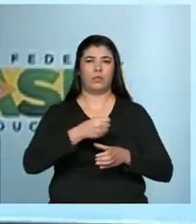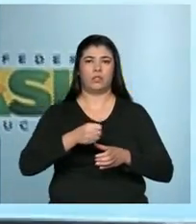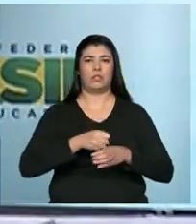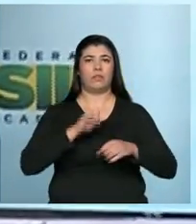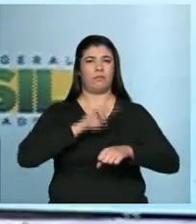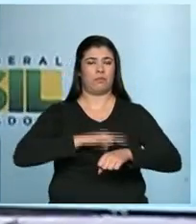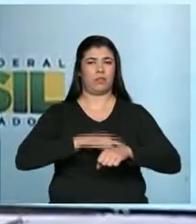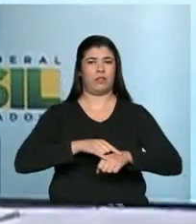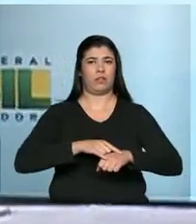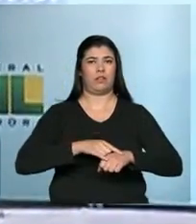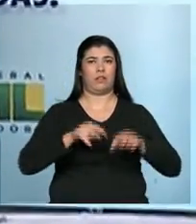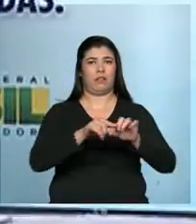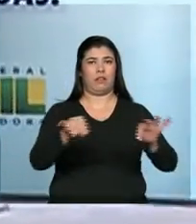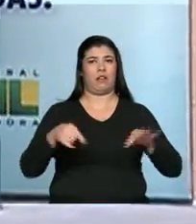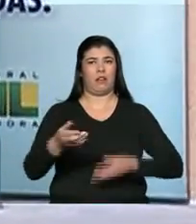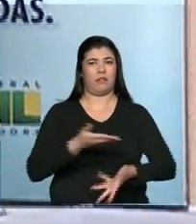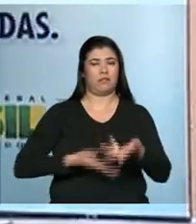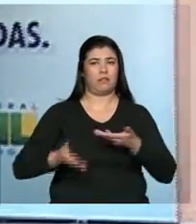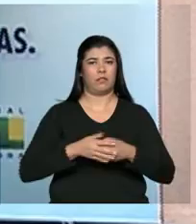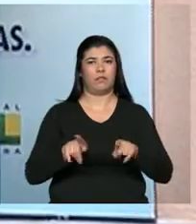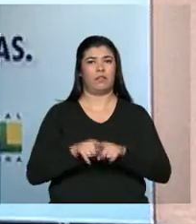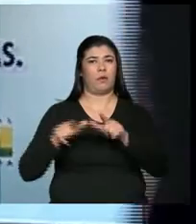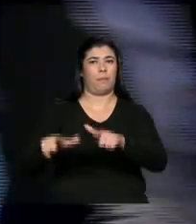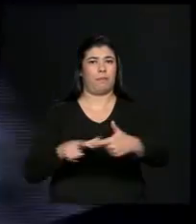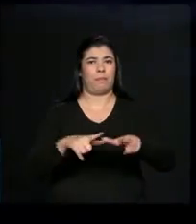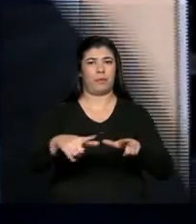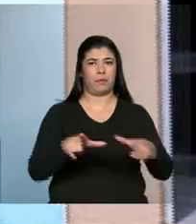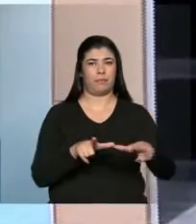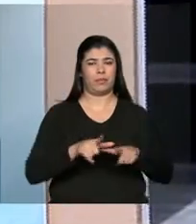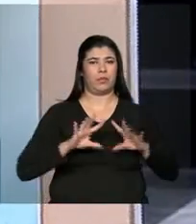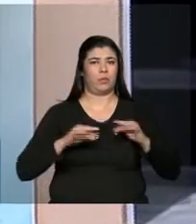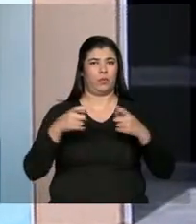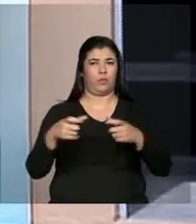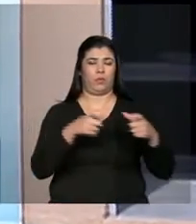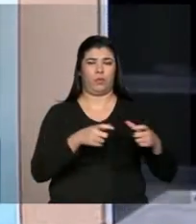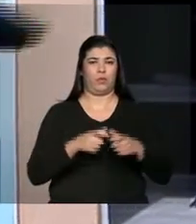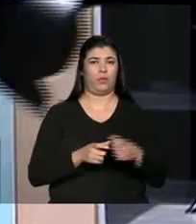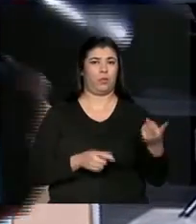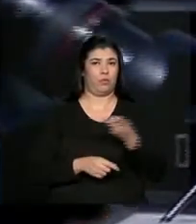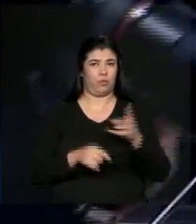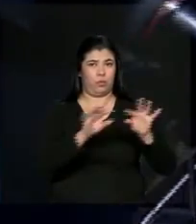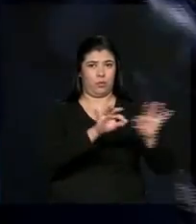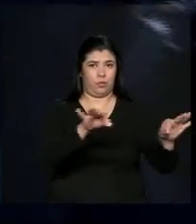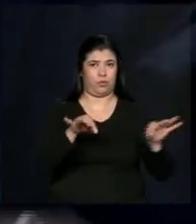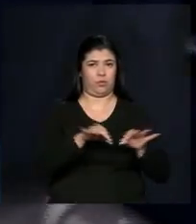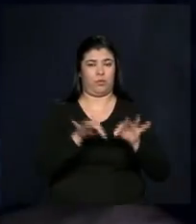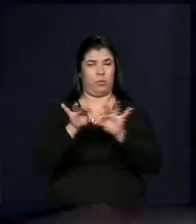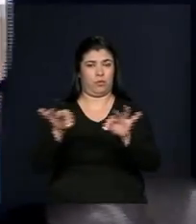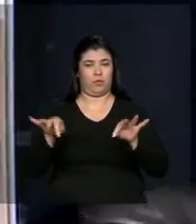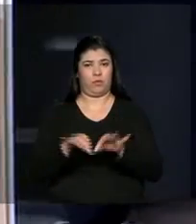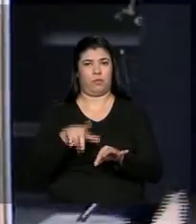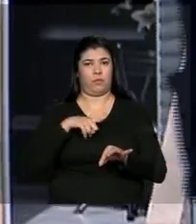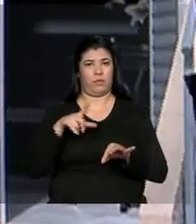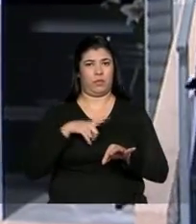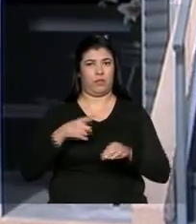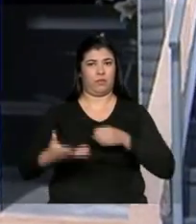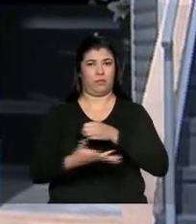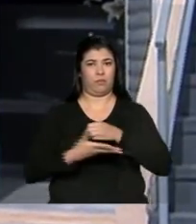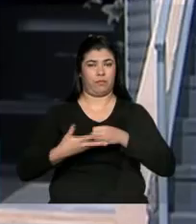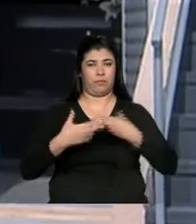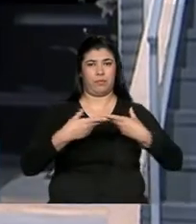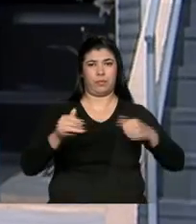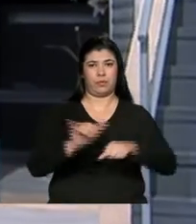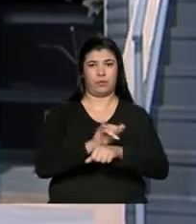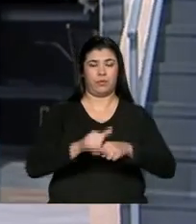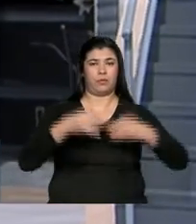piso cerâmico em todos os ambientes os dois condomínios são equipados com infraestrutura completa